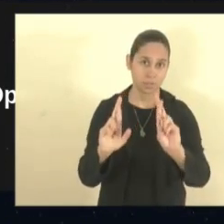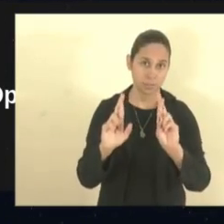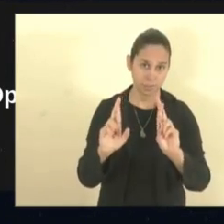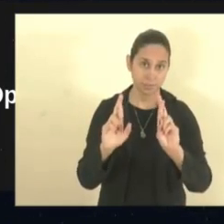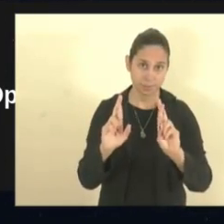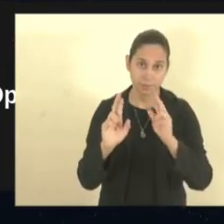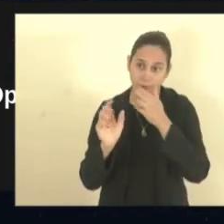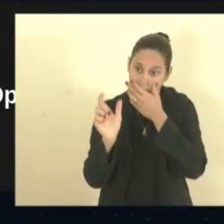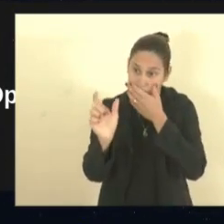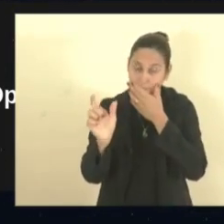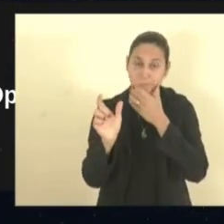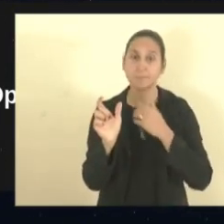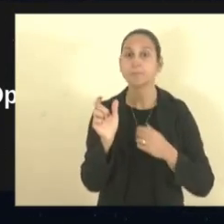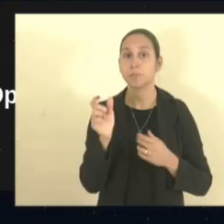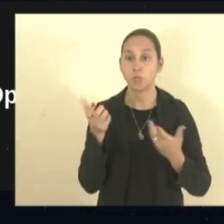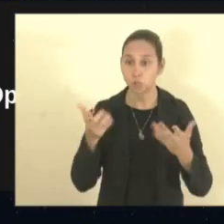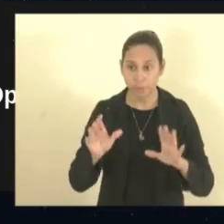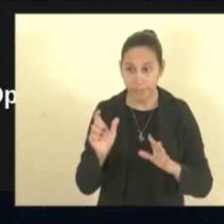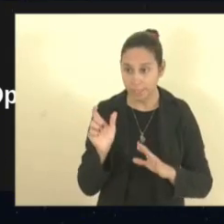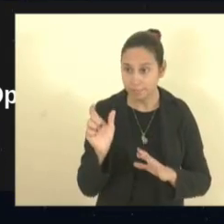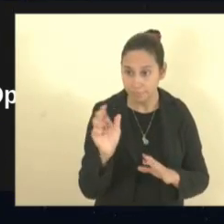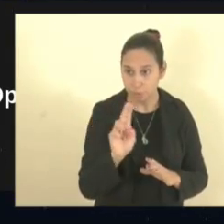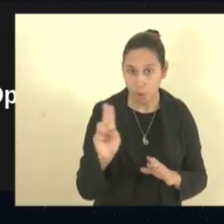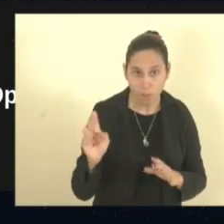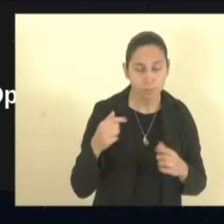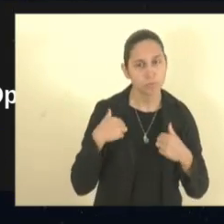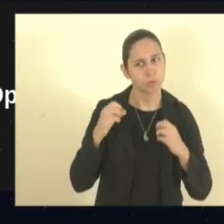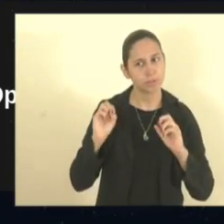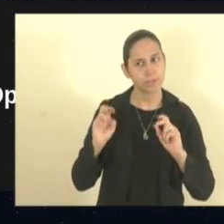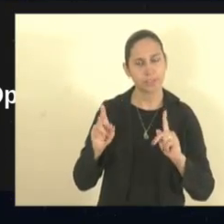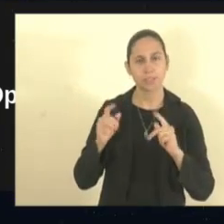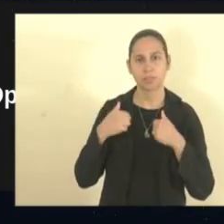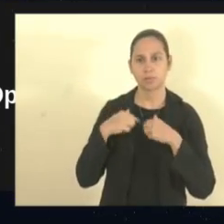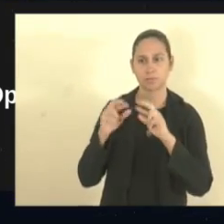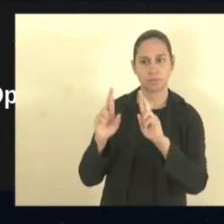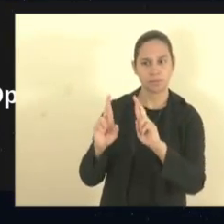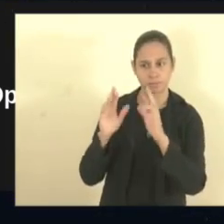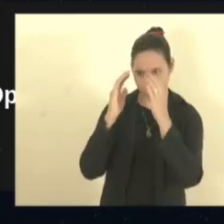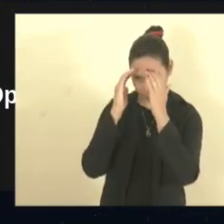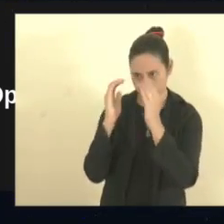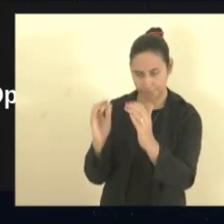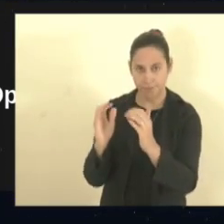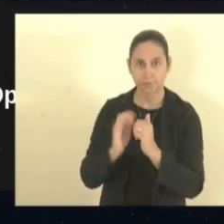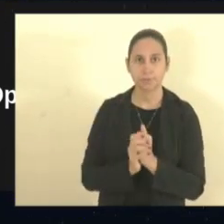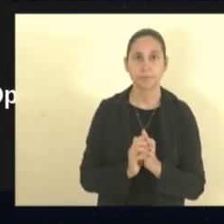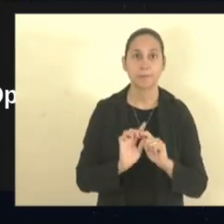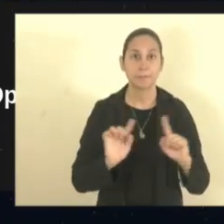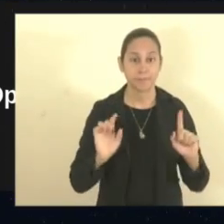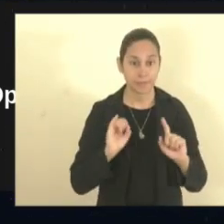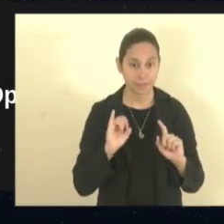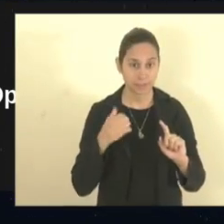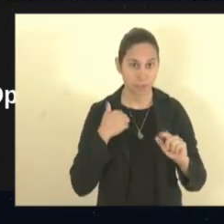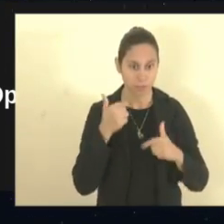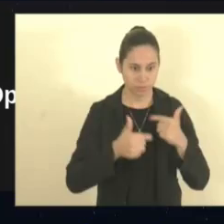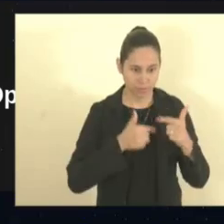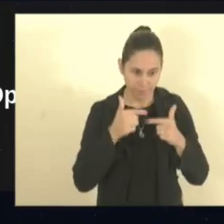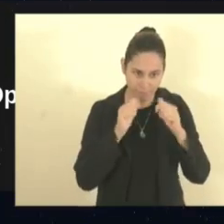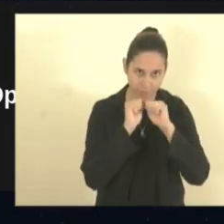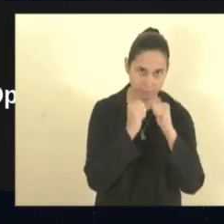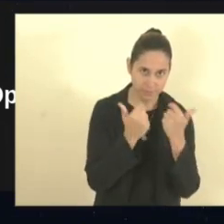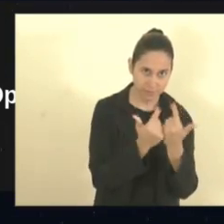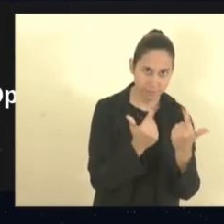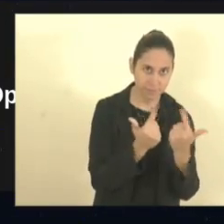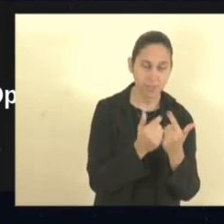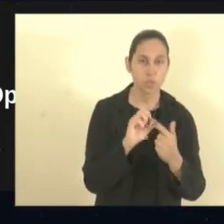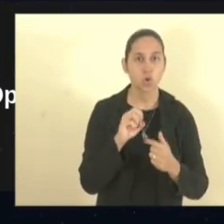nome, não vou falar. Agora, eu realmente, quando eu vou para a Assembleia, eu vou para a Colatina,